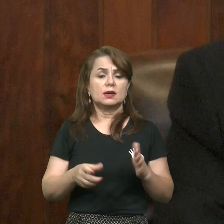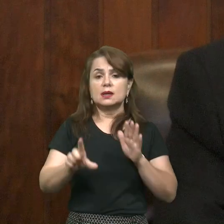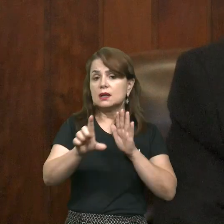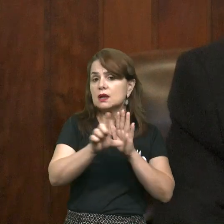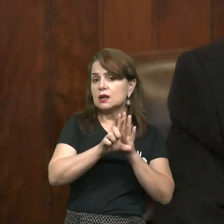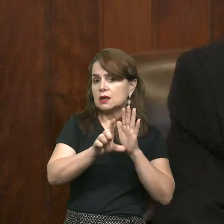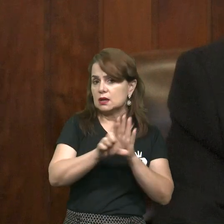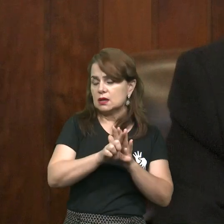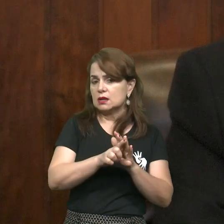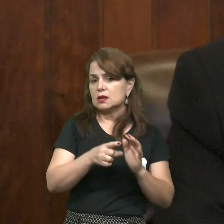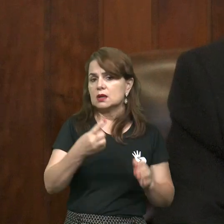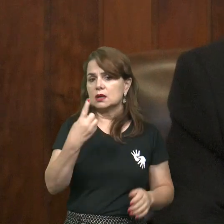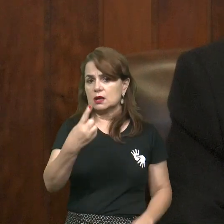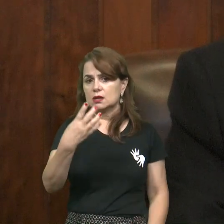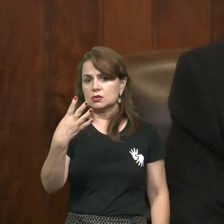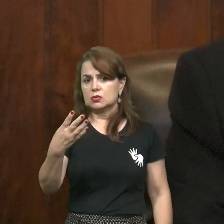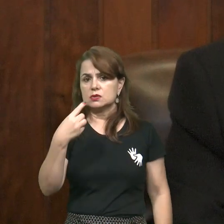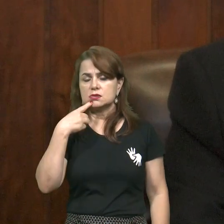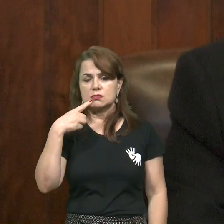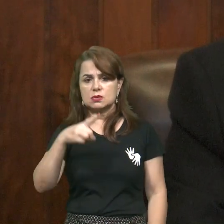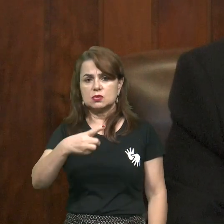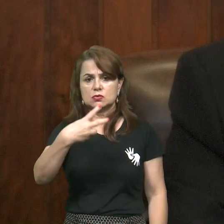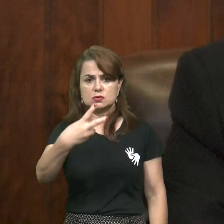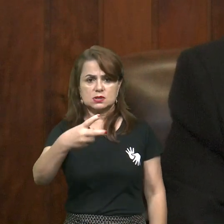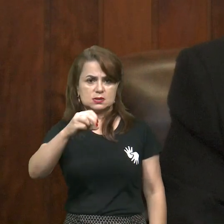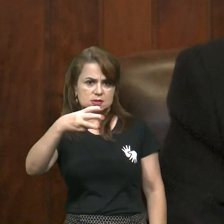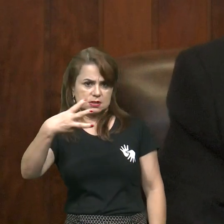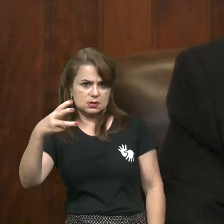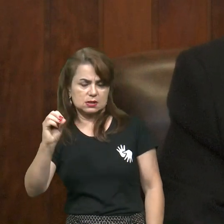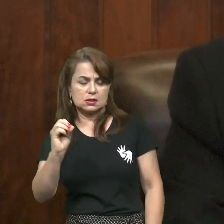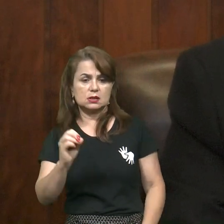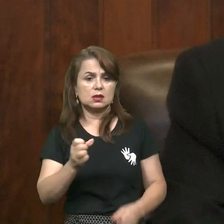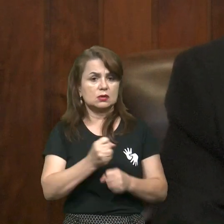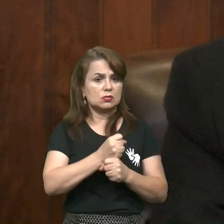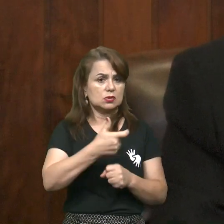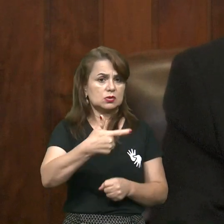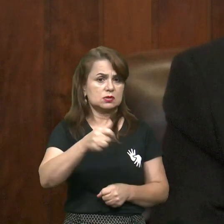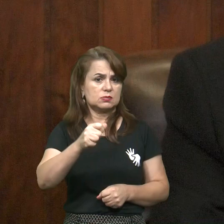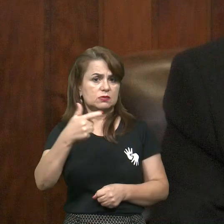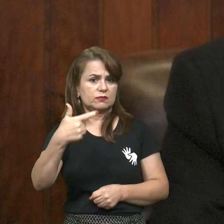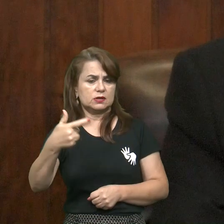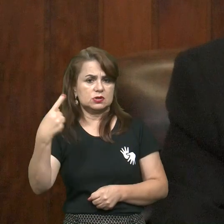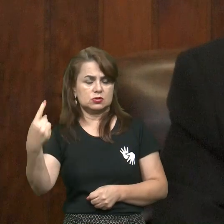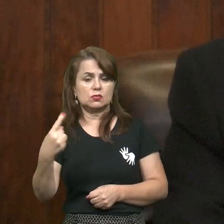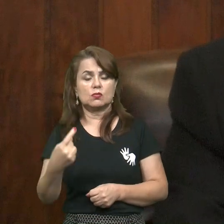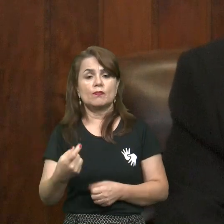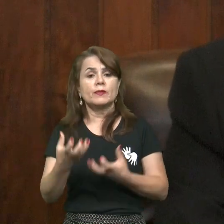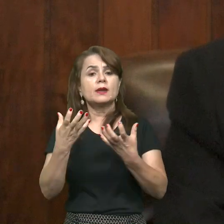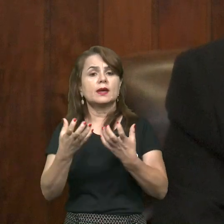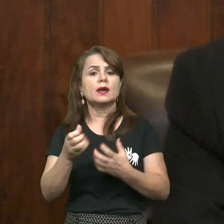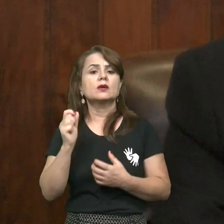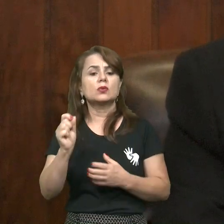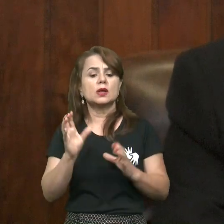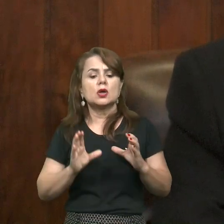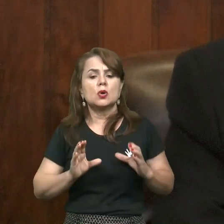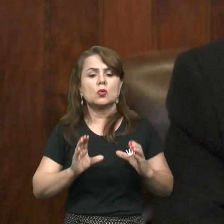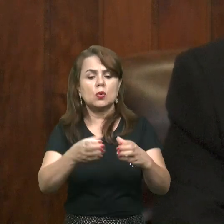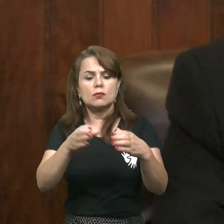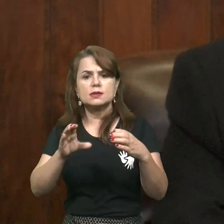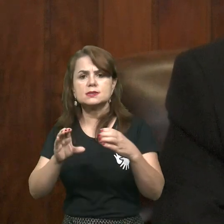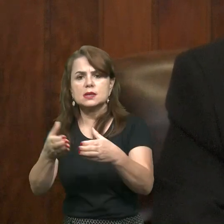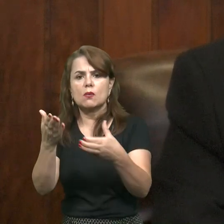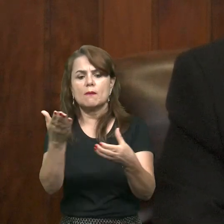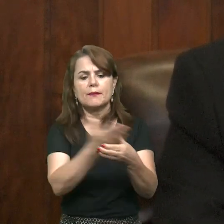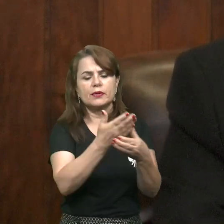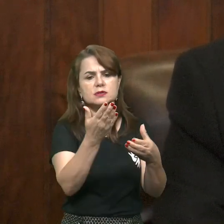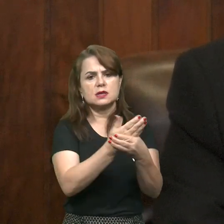nº 14.230 de 2021, requeiro a abertura de comissão processante para apurar as responsabilidades do